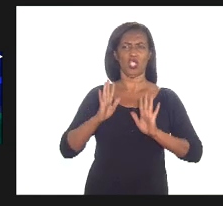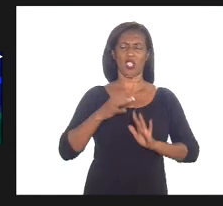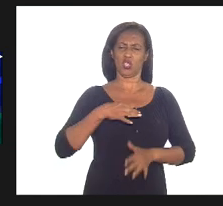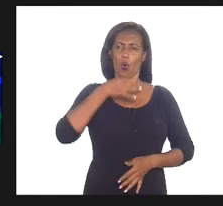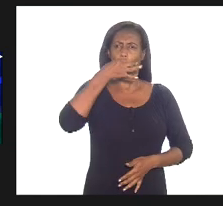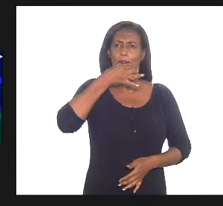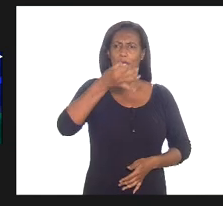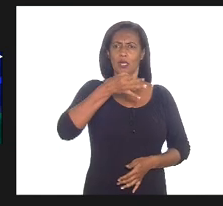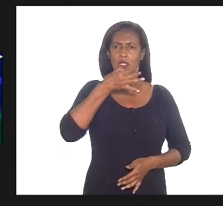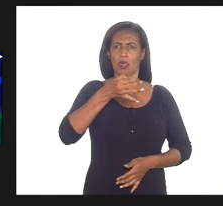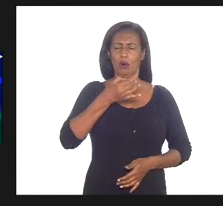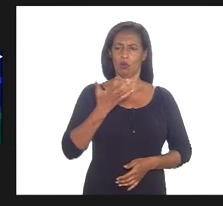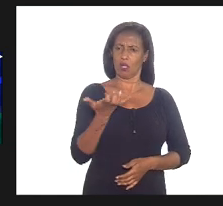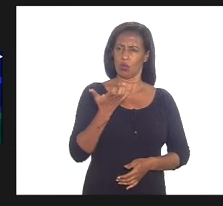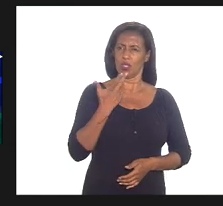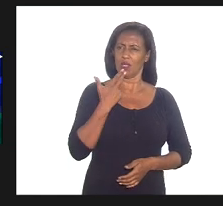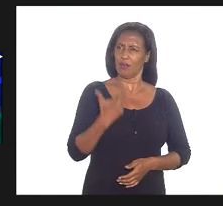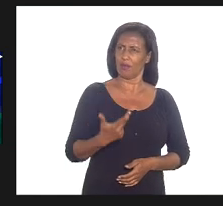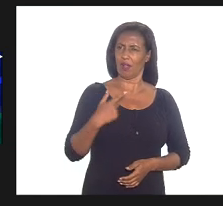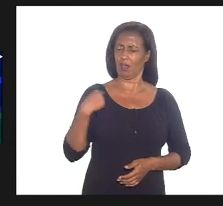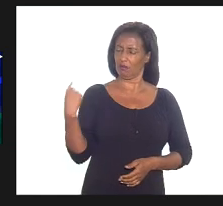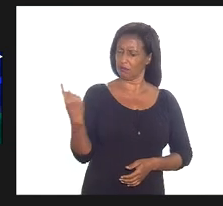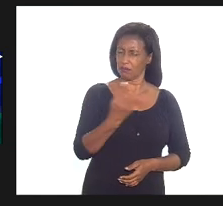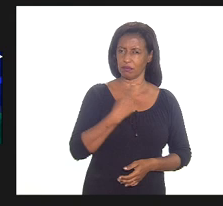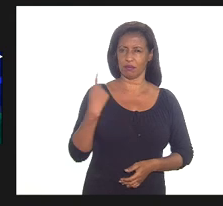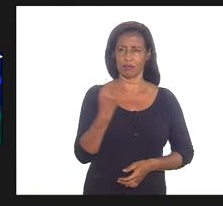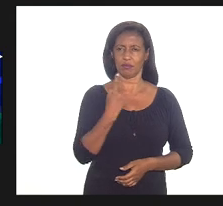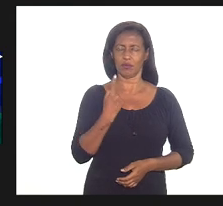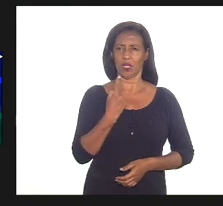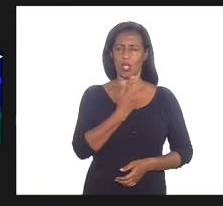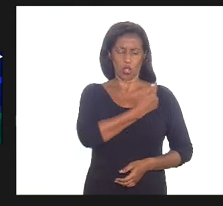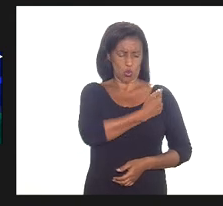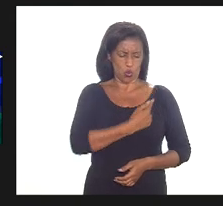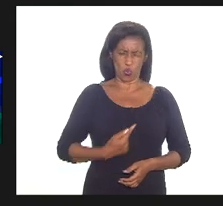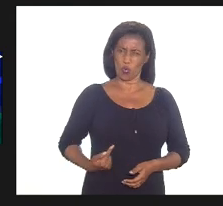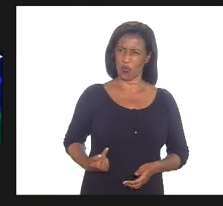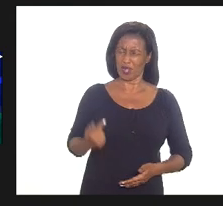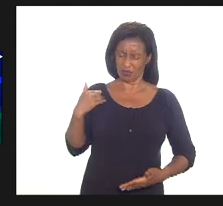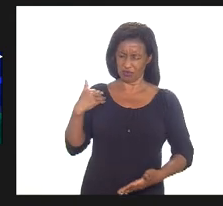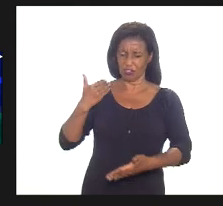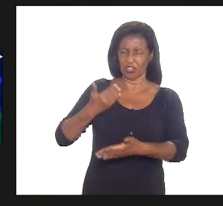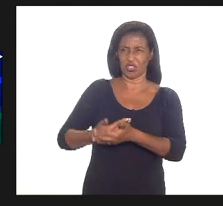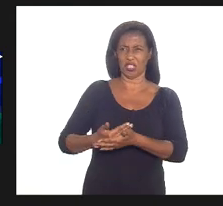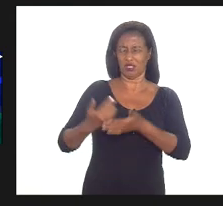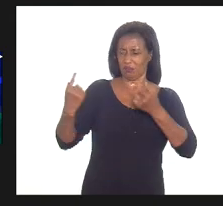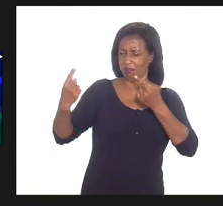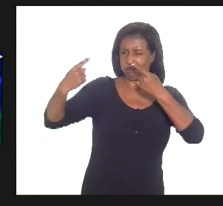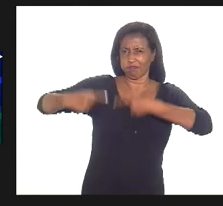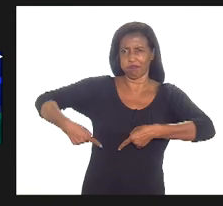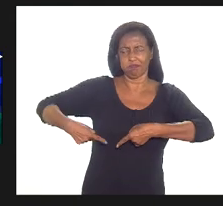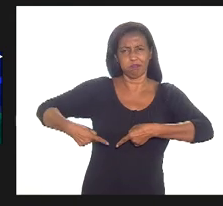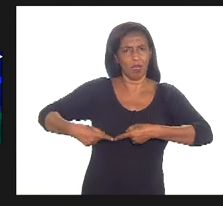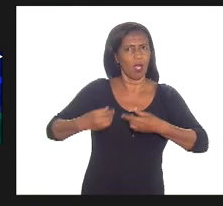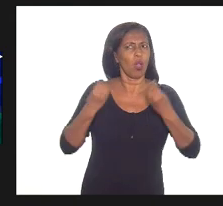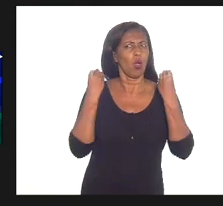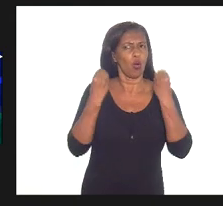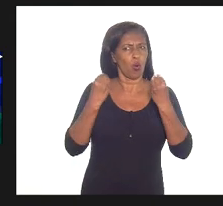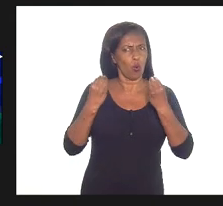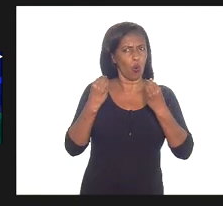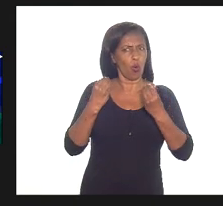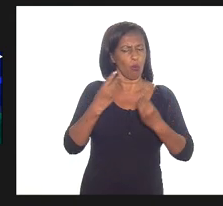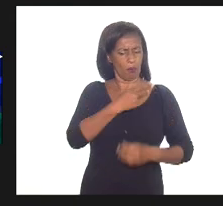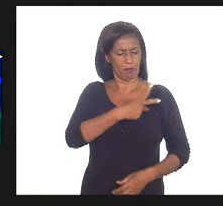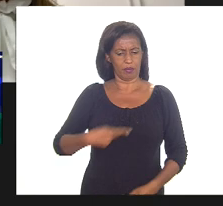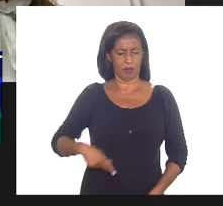deixar claro para os meus pares que eu não acredito que o governador chega a esse ponto mas como deputado na dessa criança colocou com muita clareza